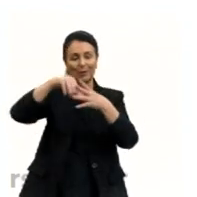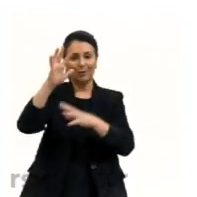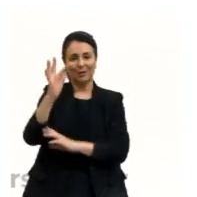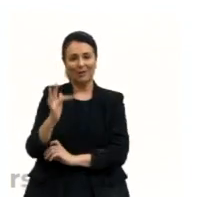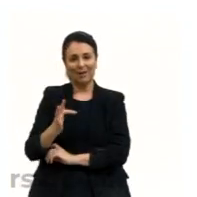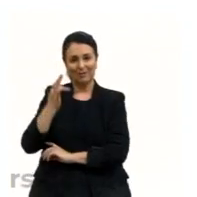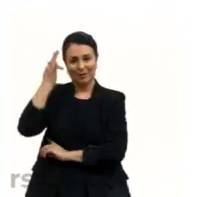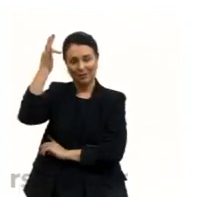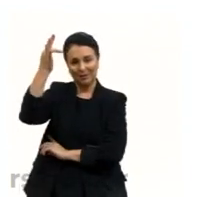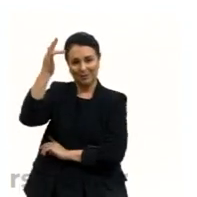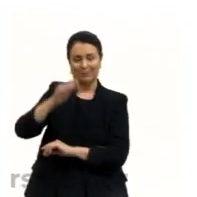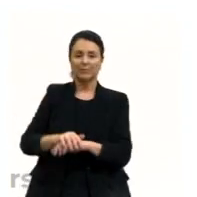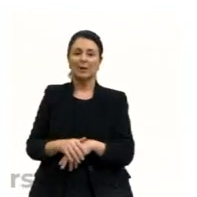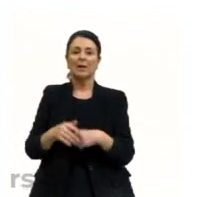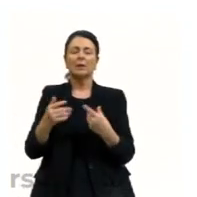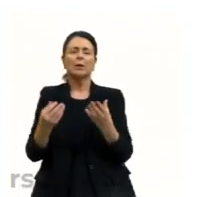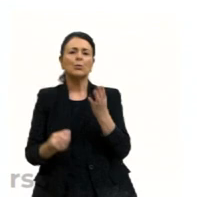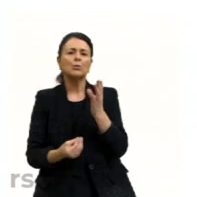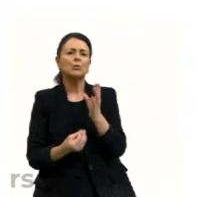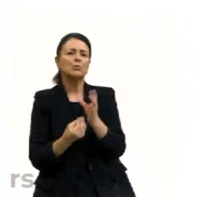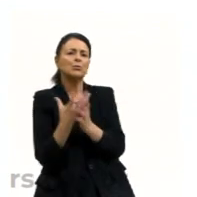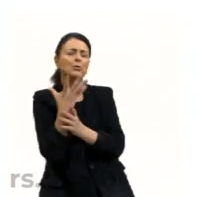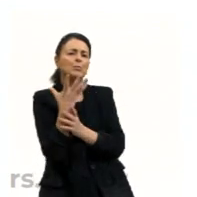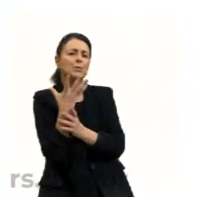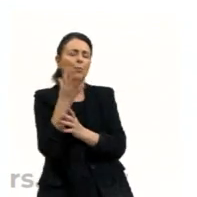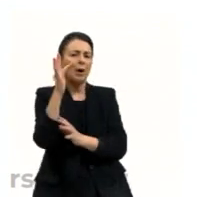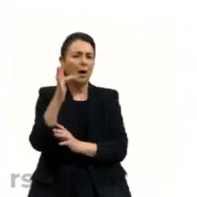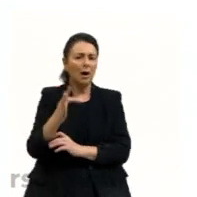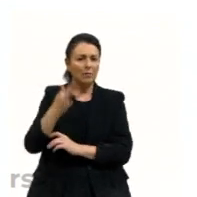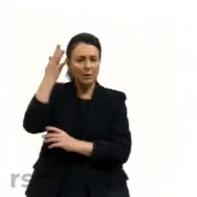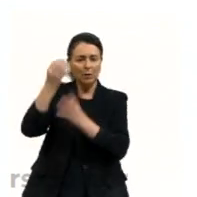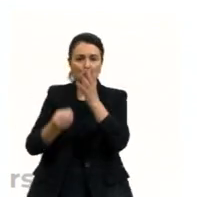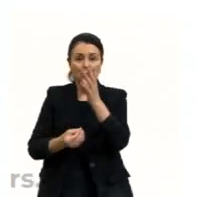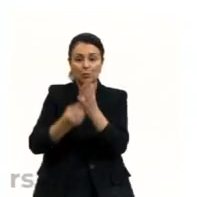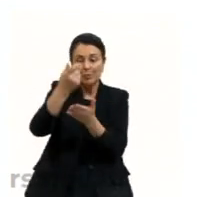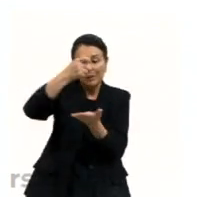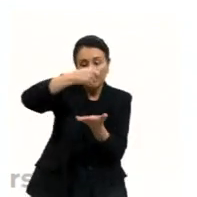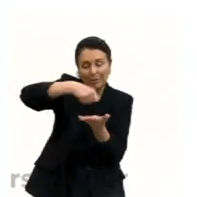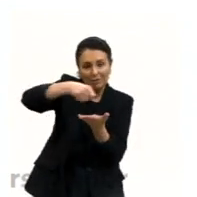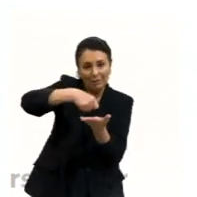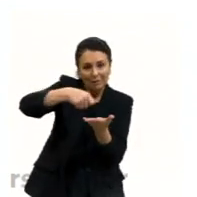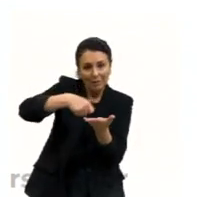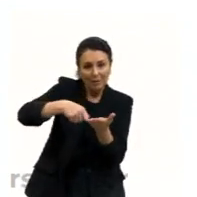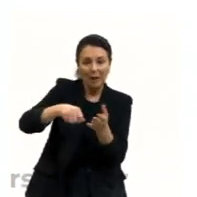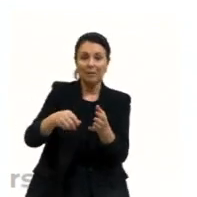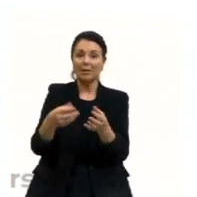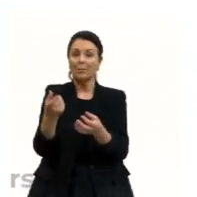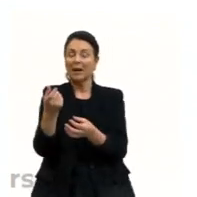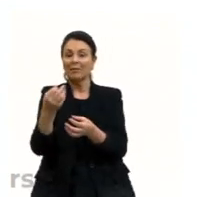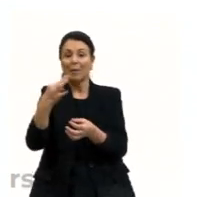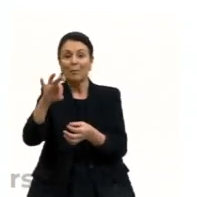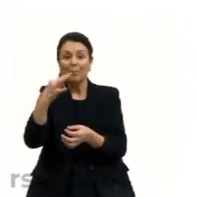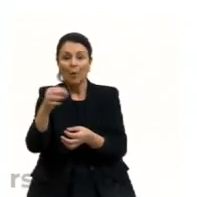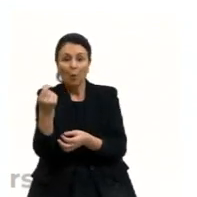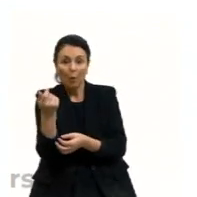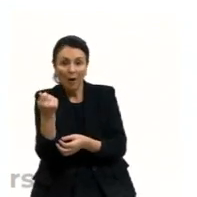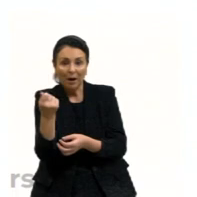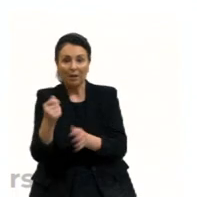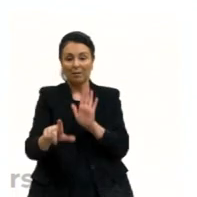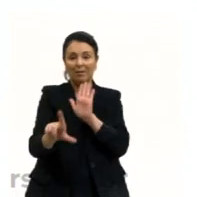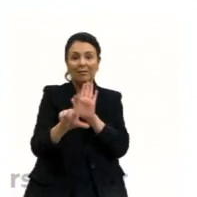olha só fatores então que favorece o surgimento da filosofia o surgimento da escrita da moeda das leis